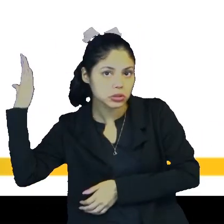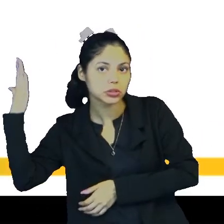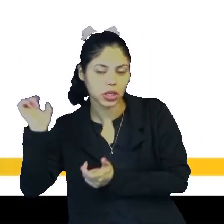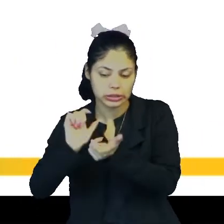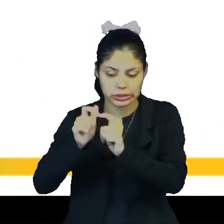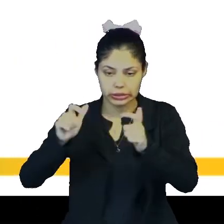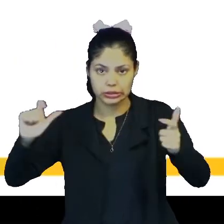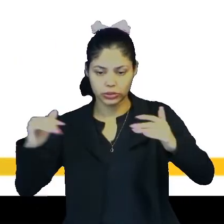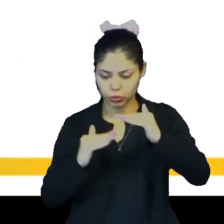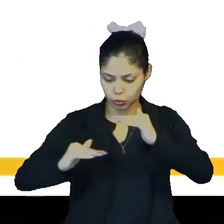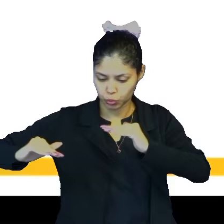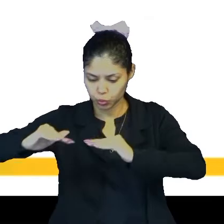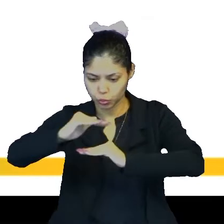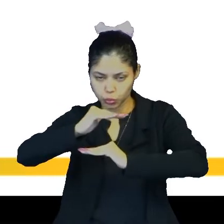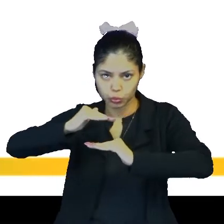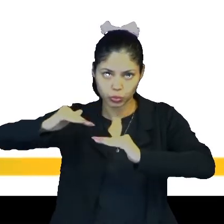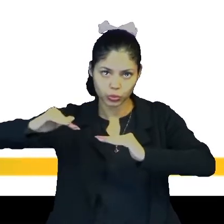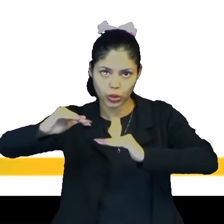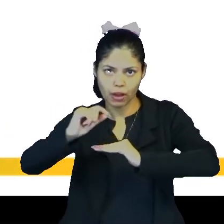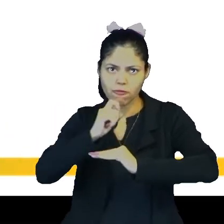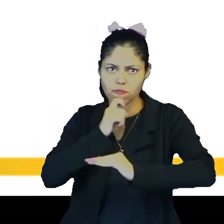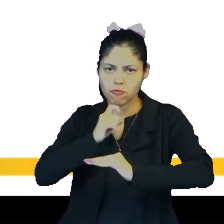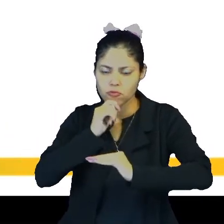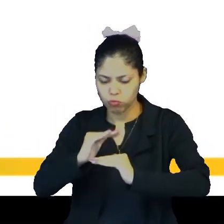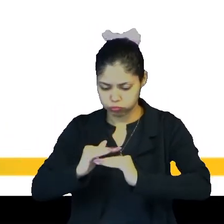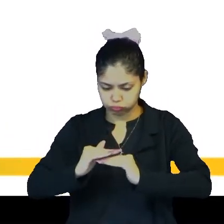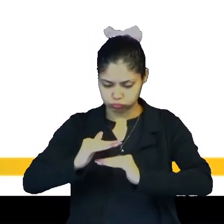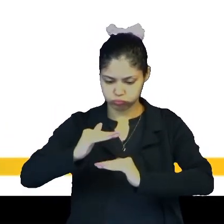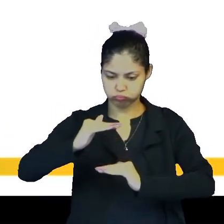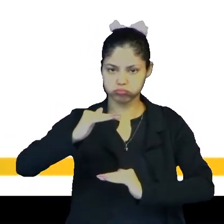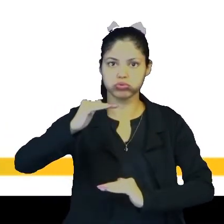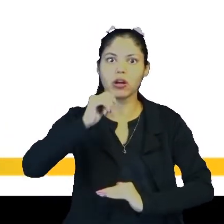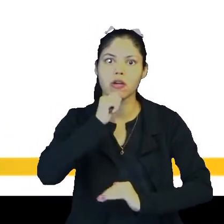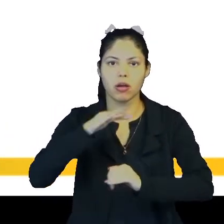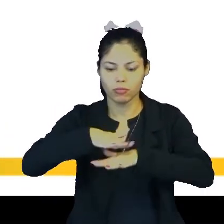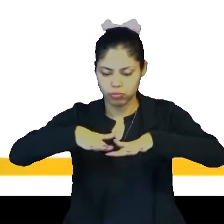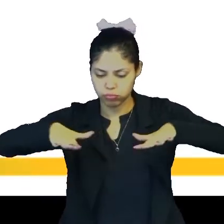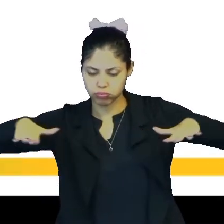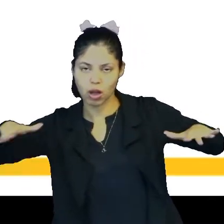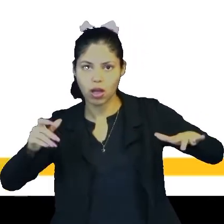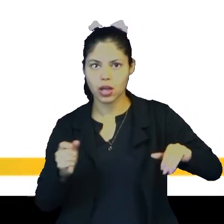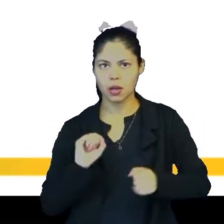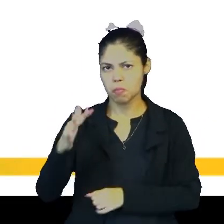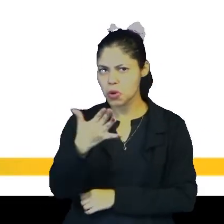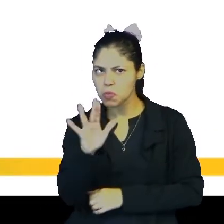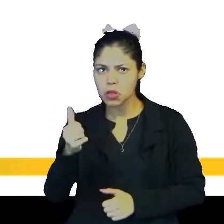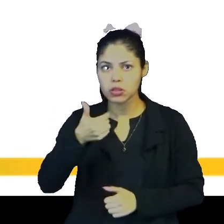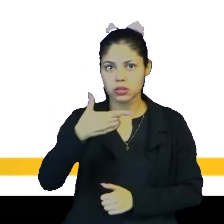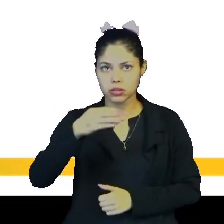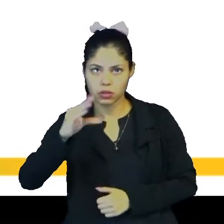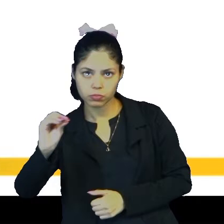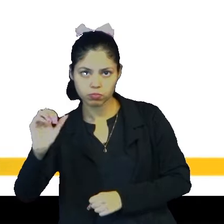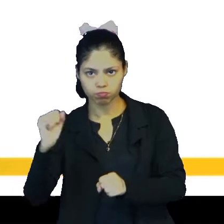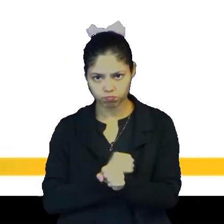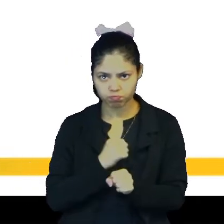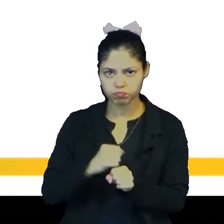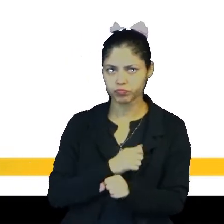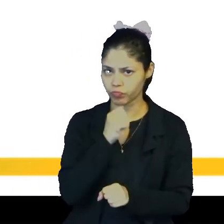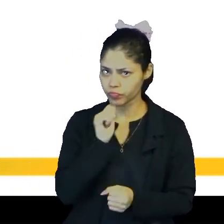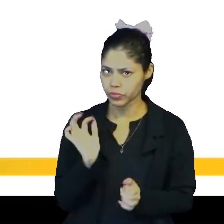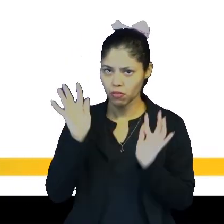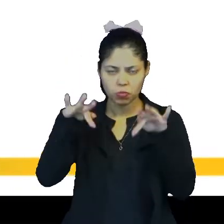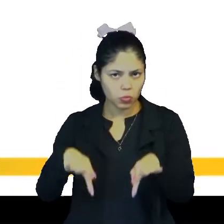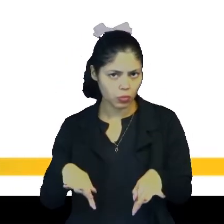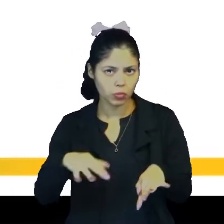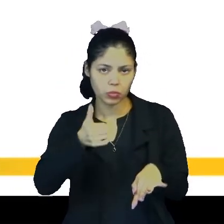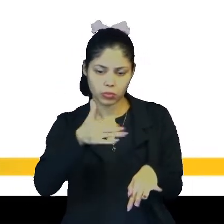grandes superfícies da Terra ficam cobertas de gelo. A última glaciação durou cerca de 100 mil anos e terminou por